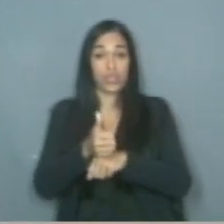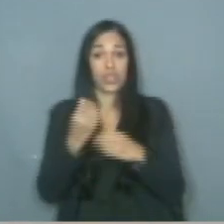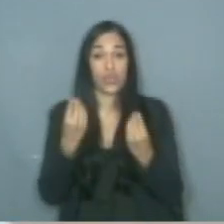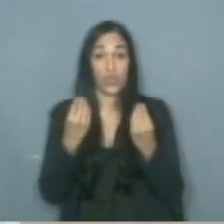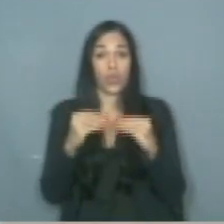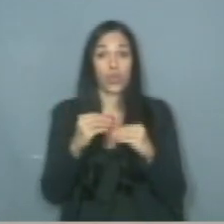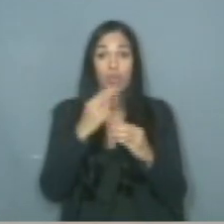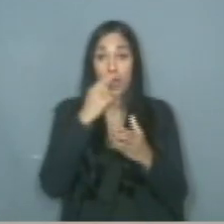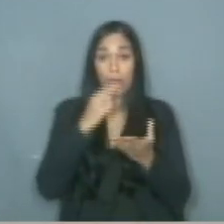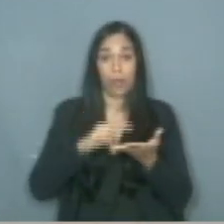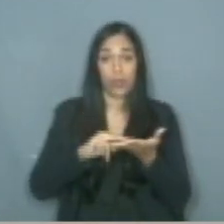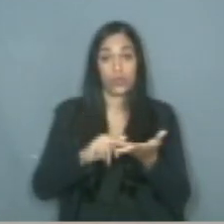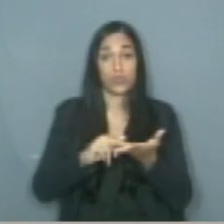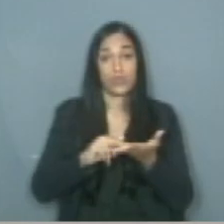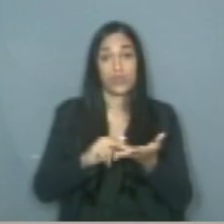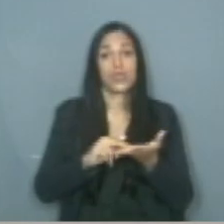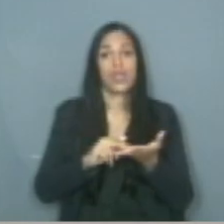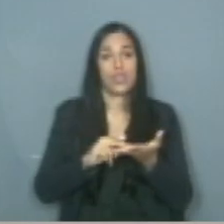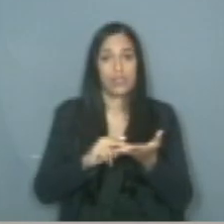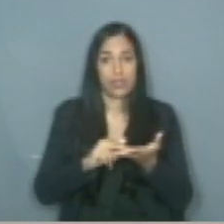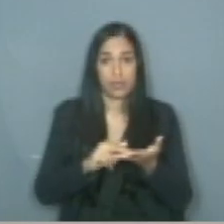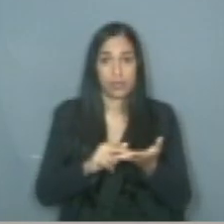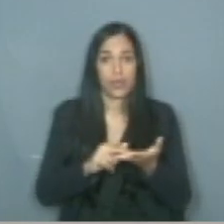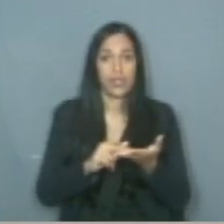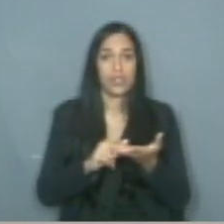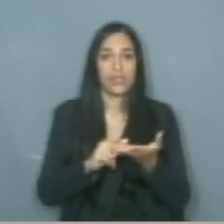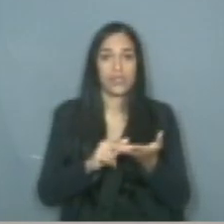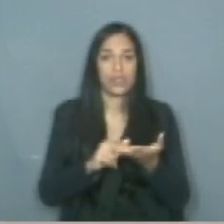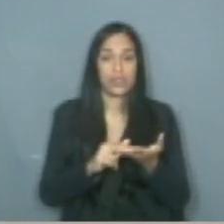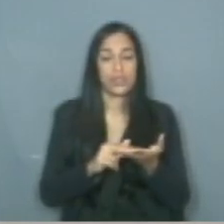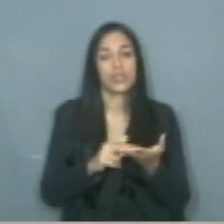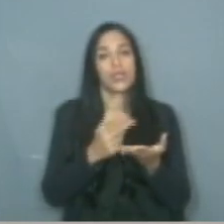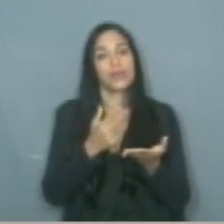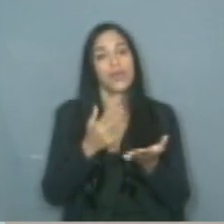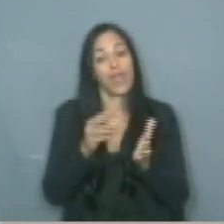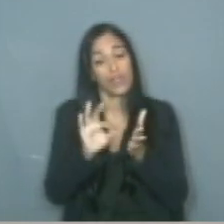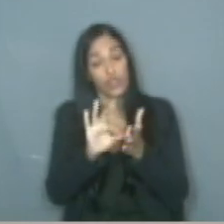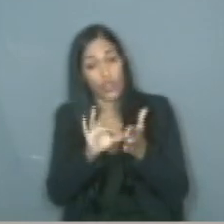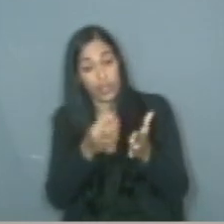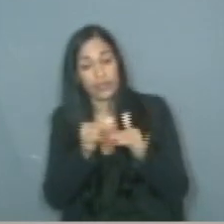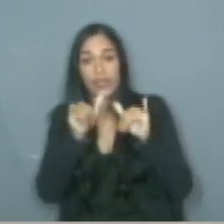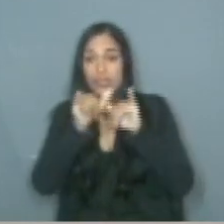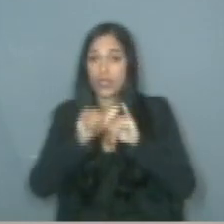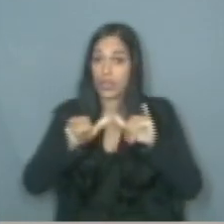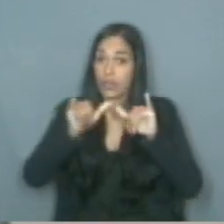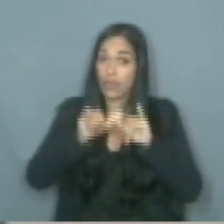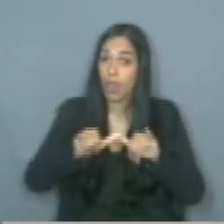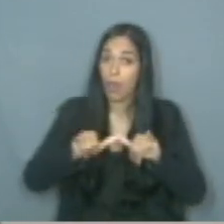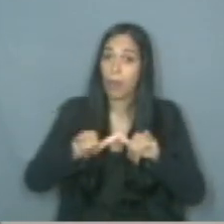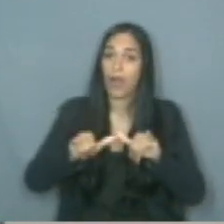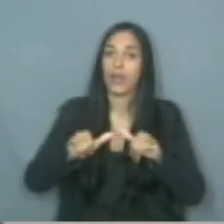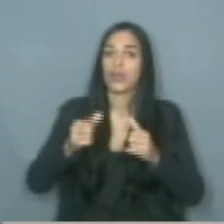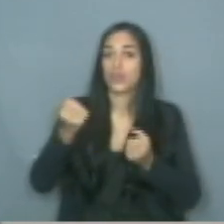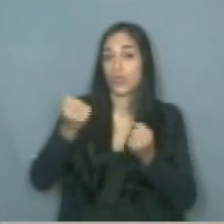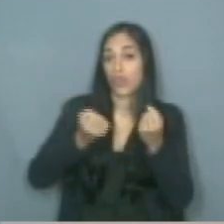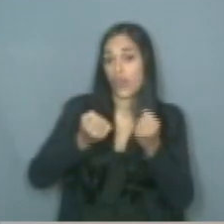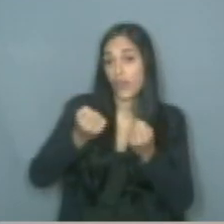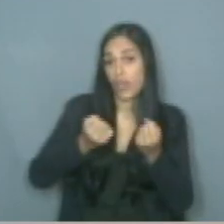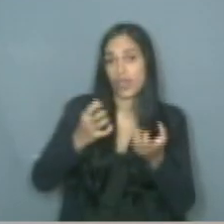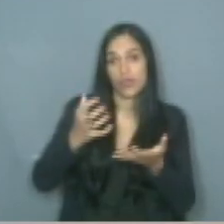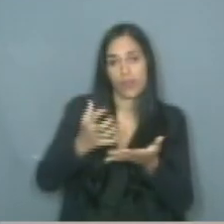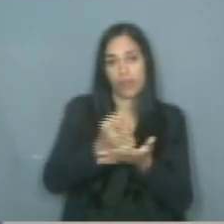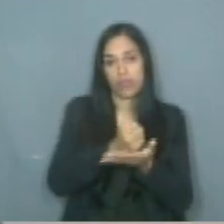multa aguarde o proprietário do veículo para entregar a notificação e informá-lo que o veículo foi